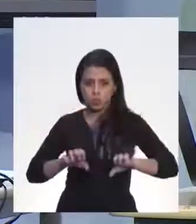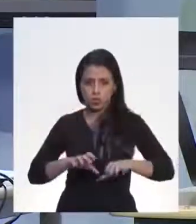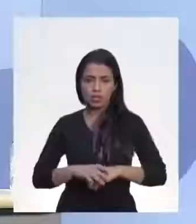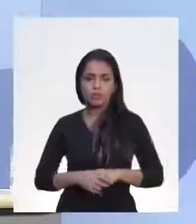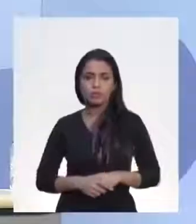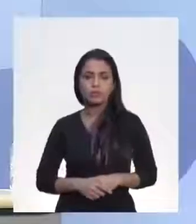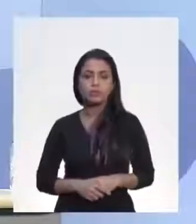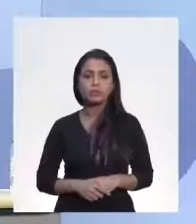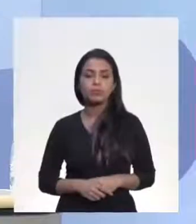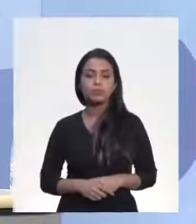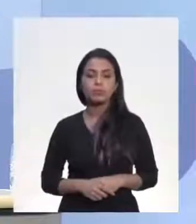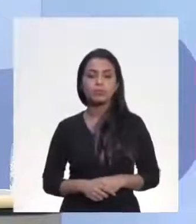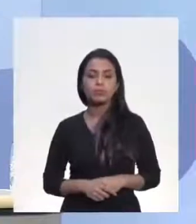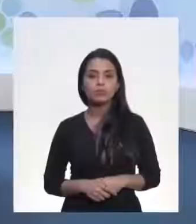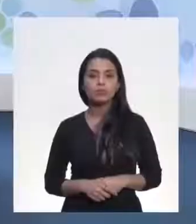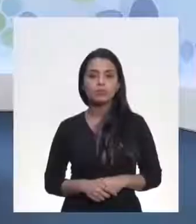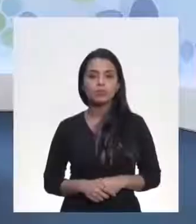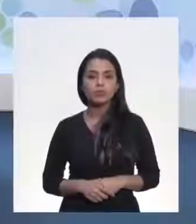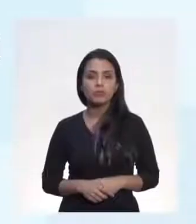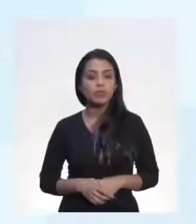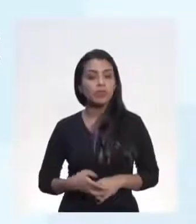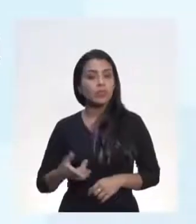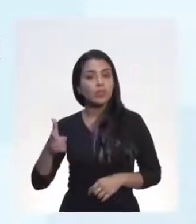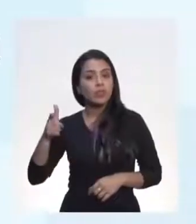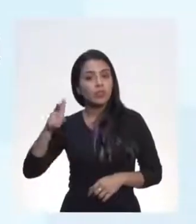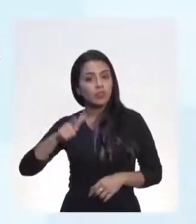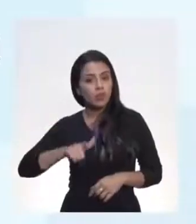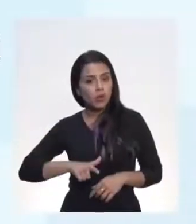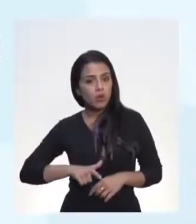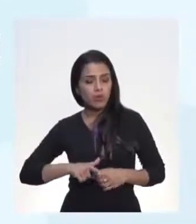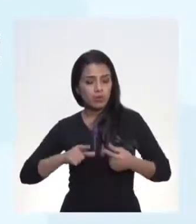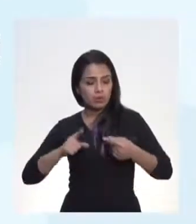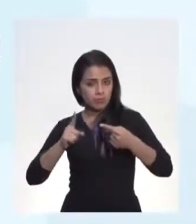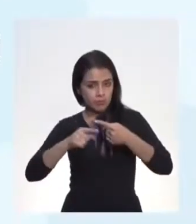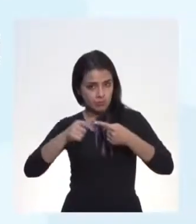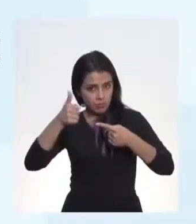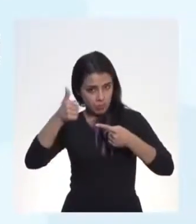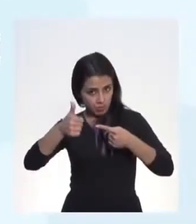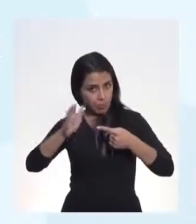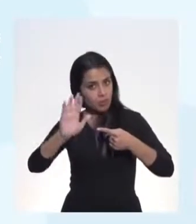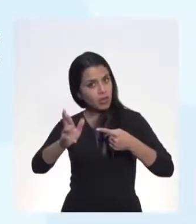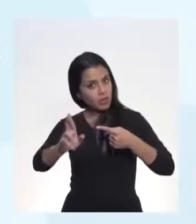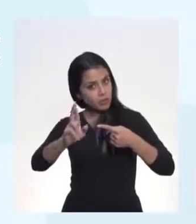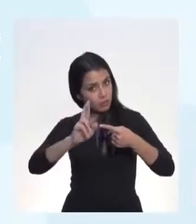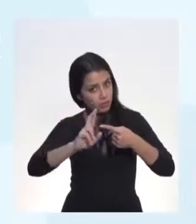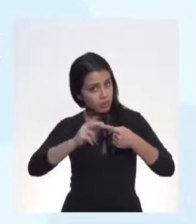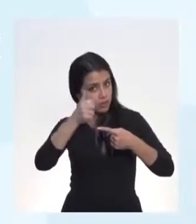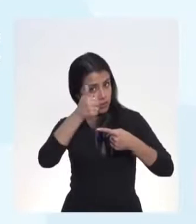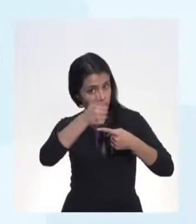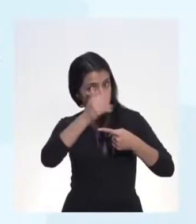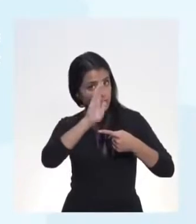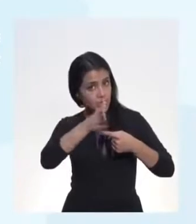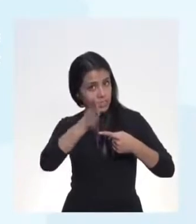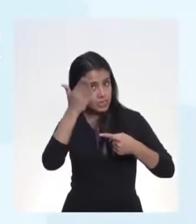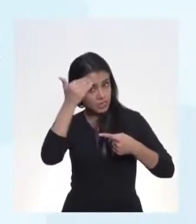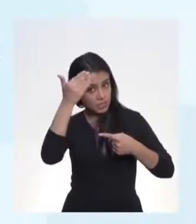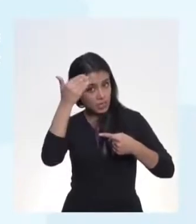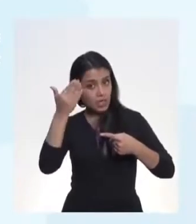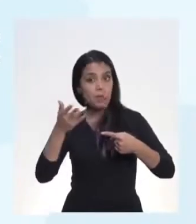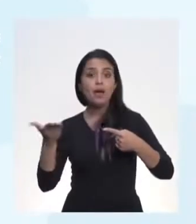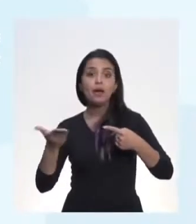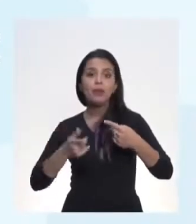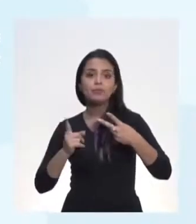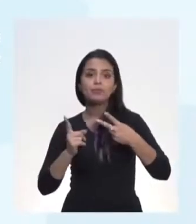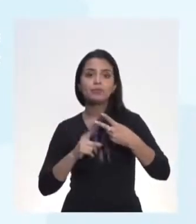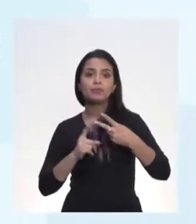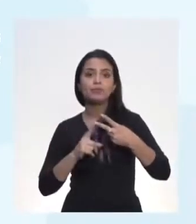bom? Galera, na tela de novo, responda para mim a 2, porque agora já vi aqui, vocês sabem. Norma padrão,